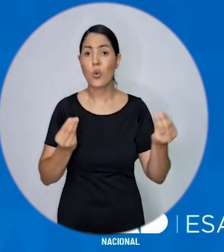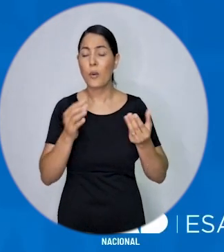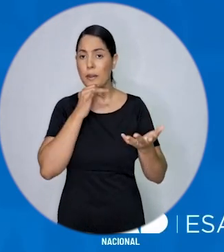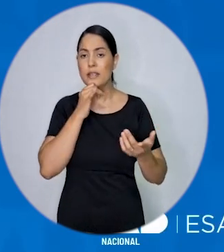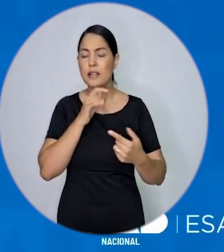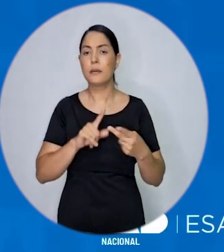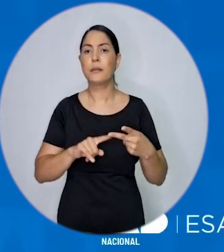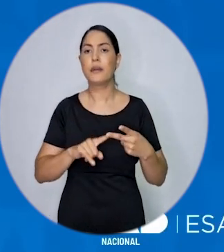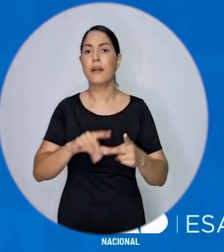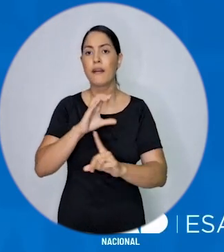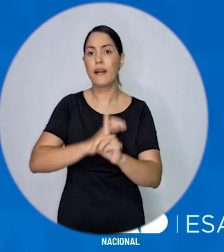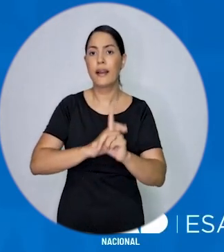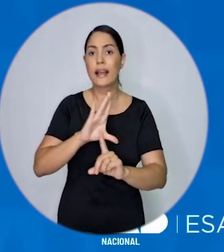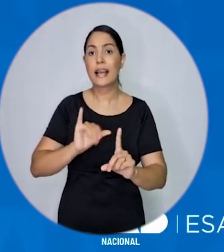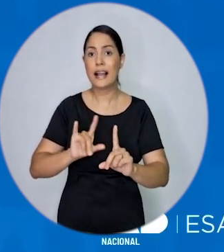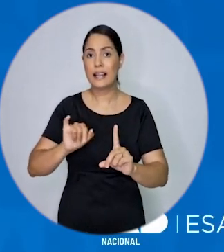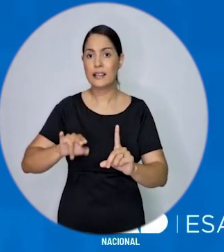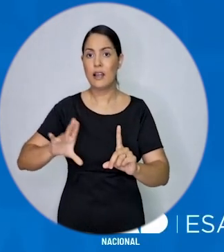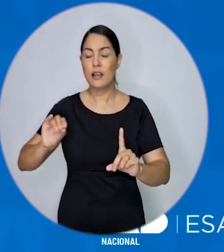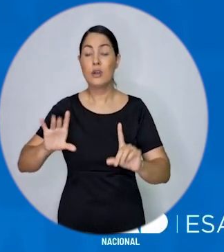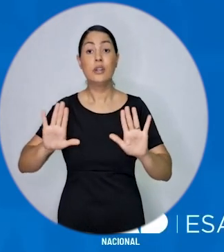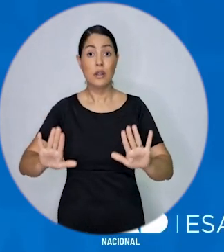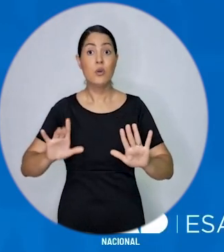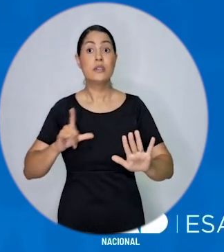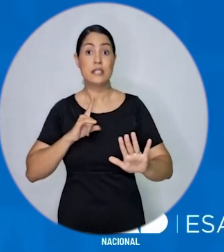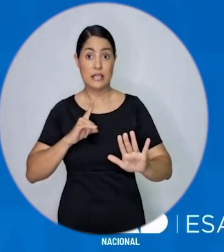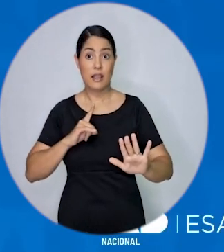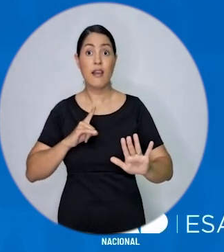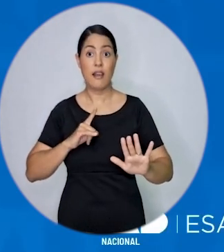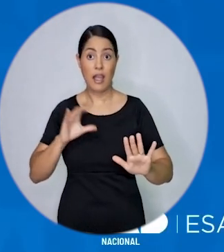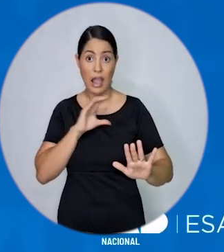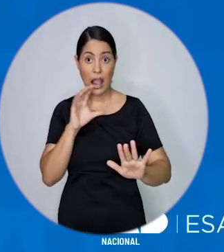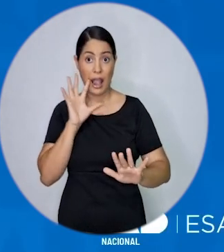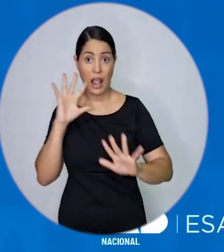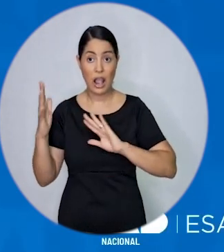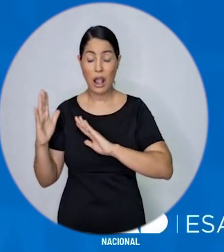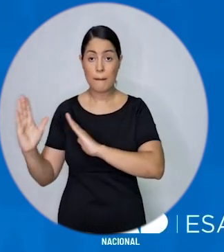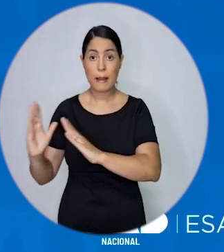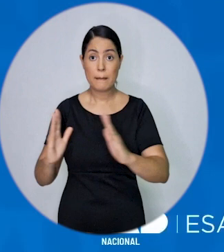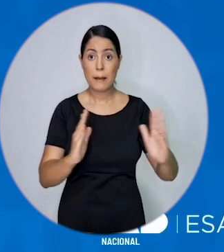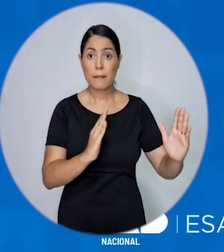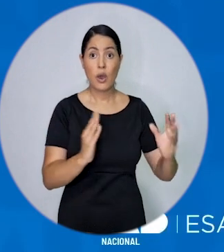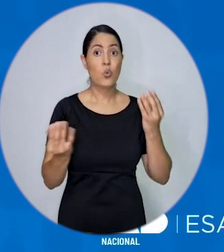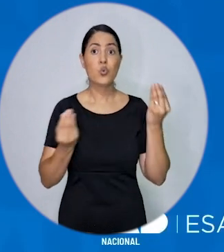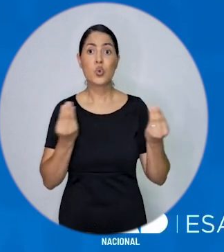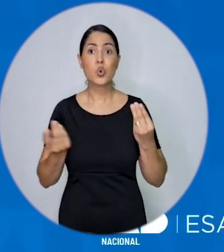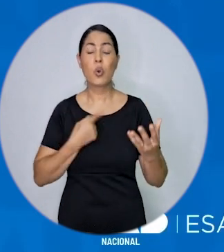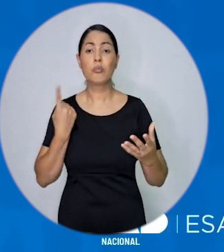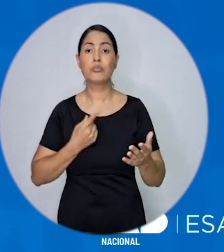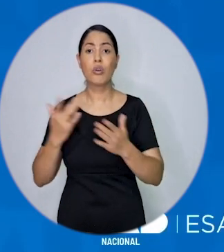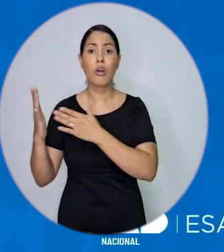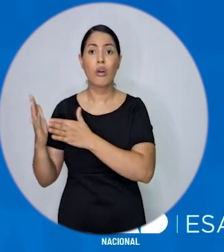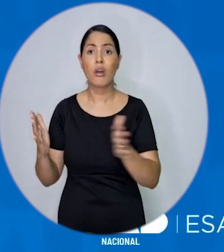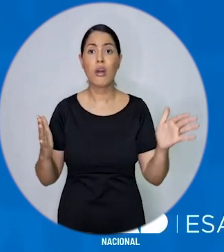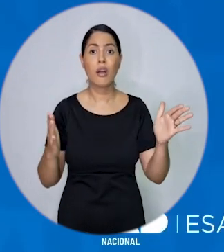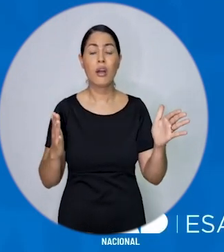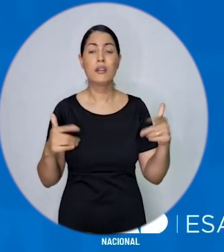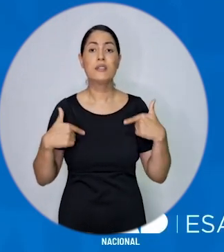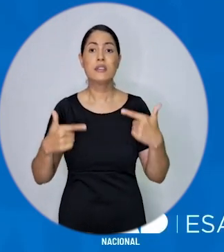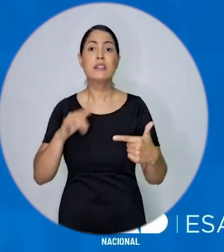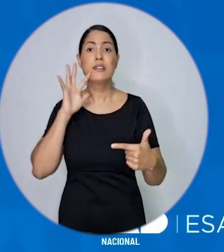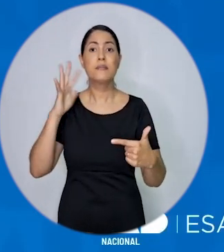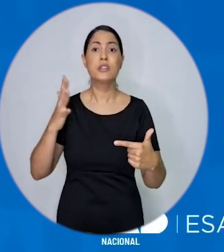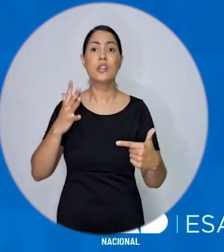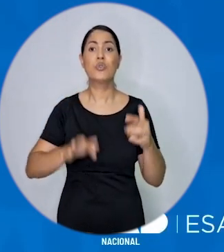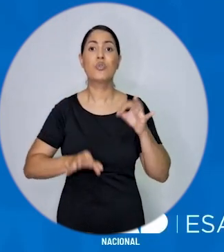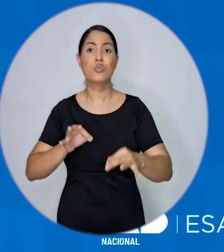o calendário, trazer a ideia do calendário. Pô, se eu quero trabalhar com o inventário mais rápido, como encerrar um